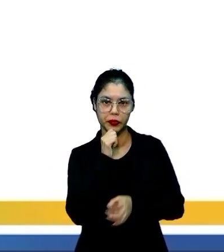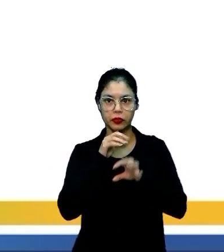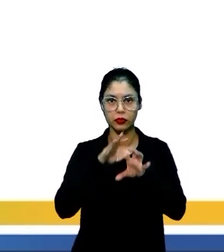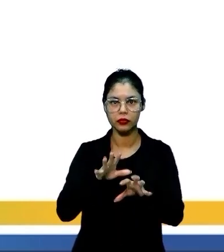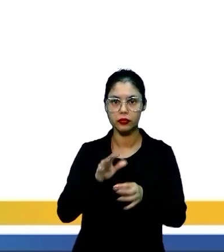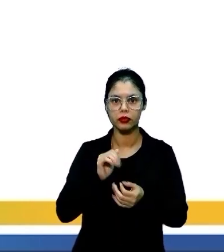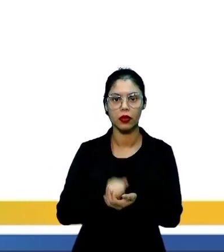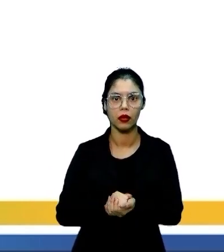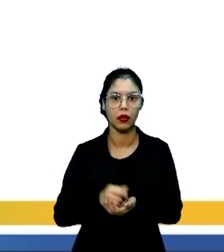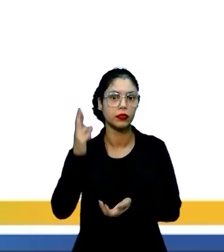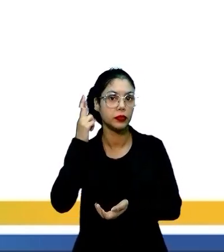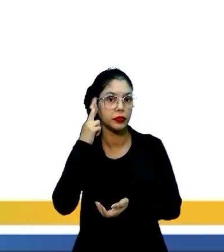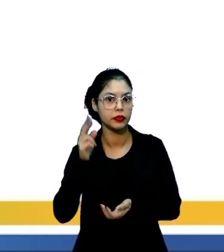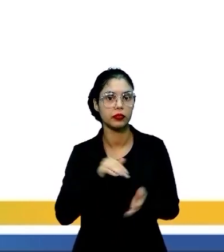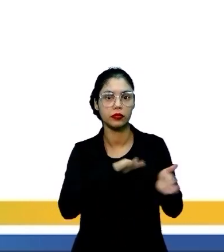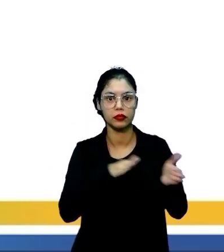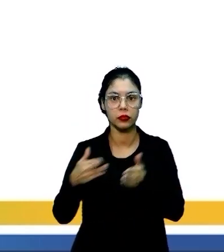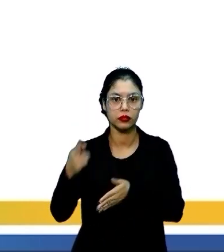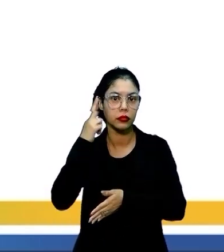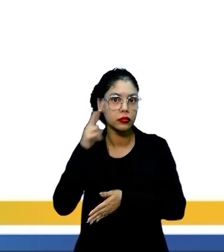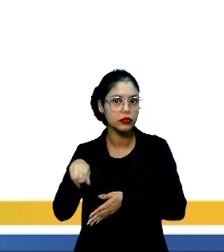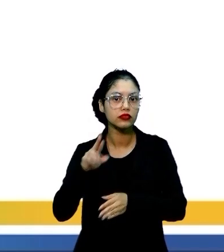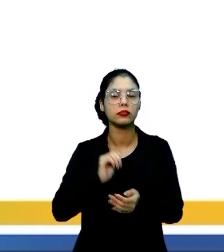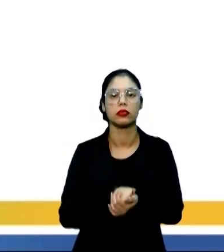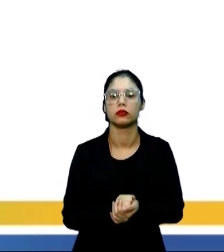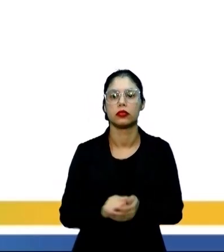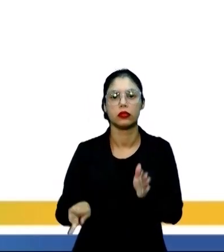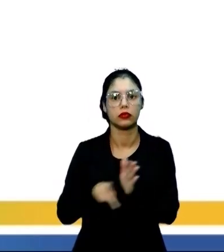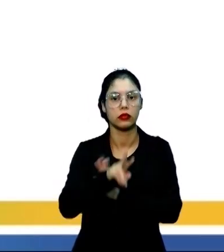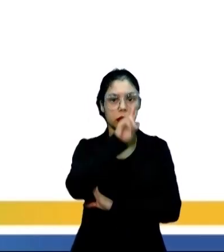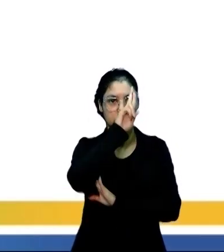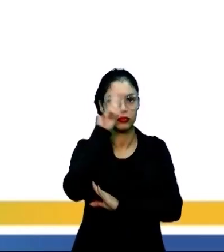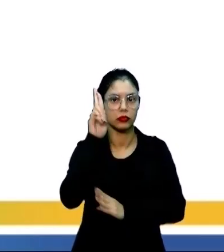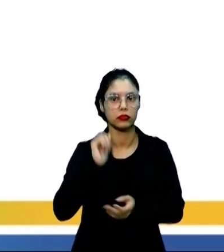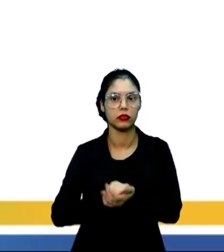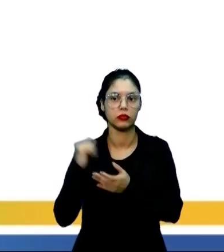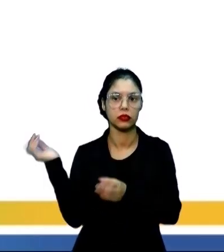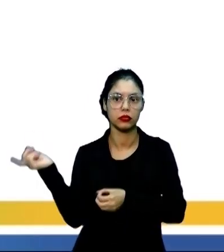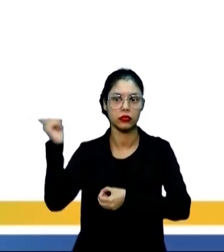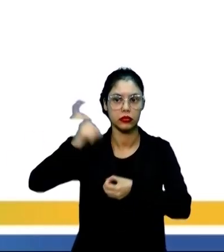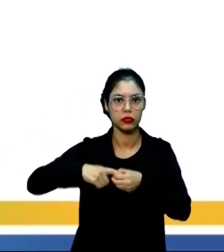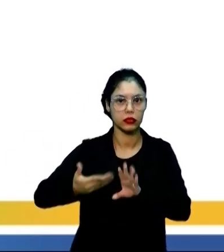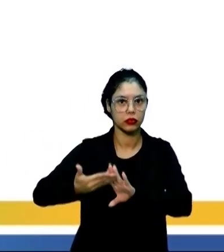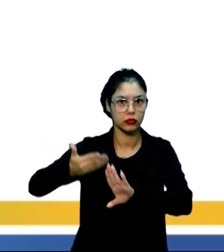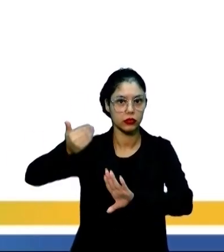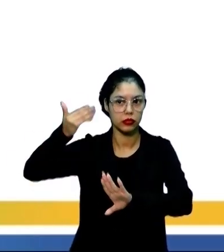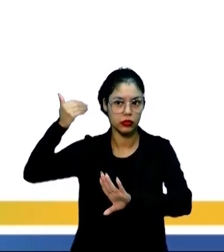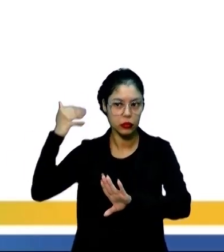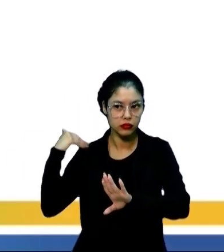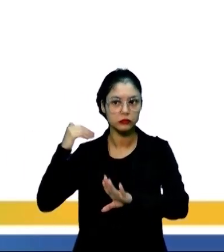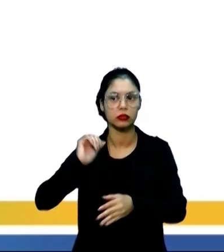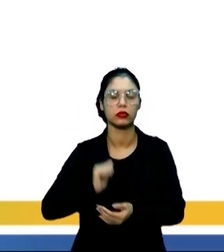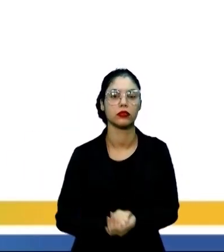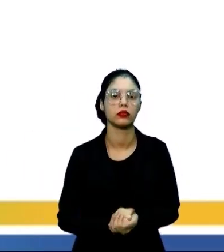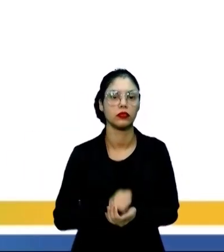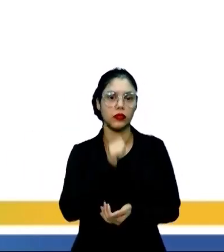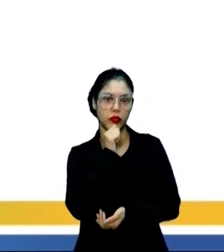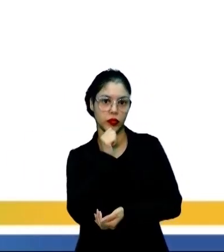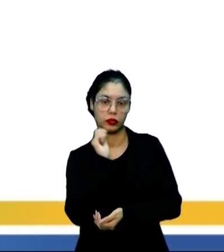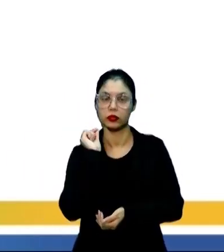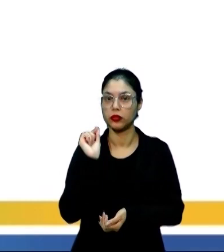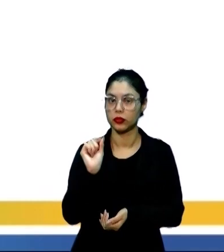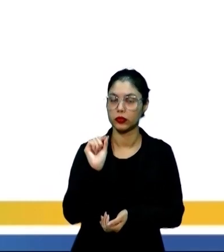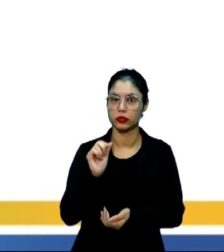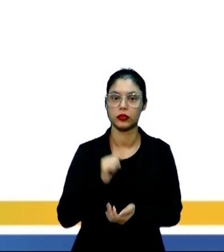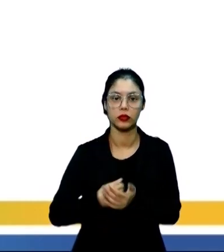se deve, em parte, a razões históricas que remontam a um passado distante em que